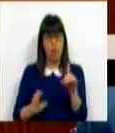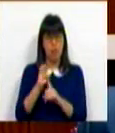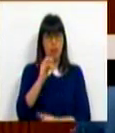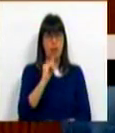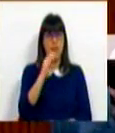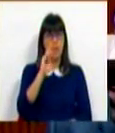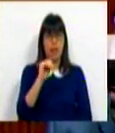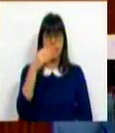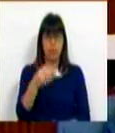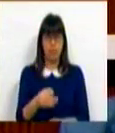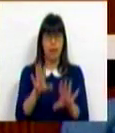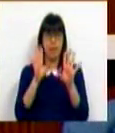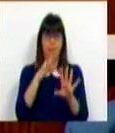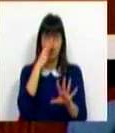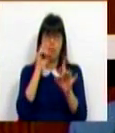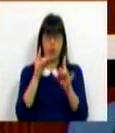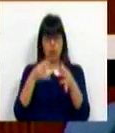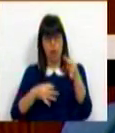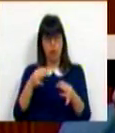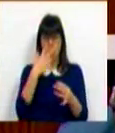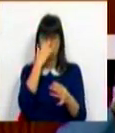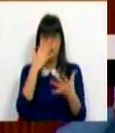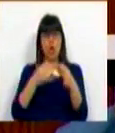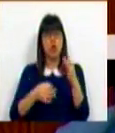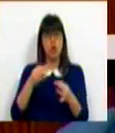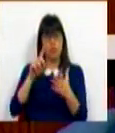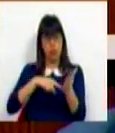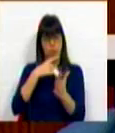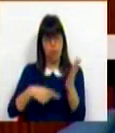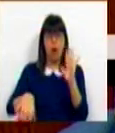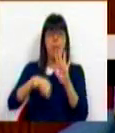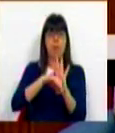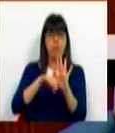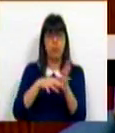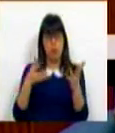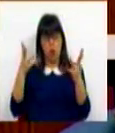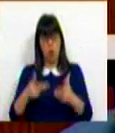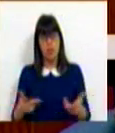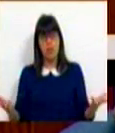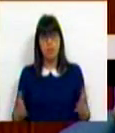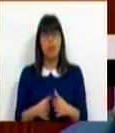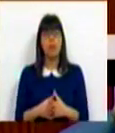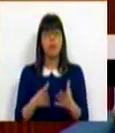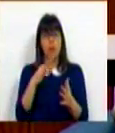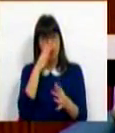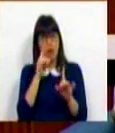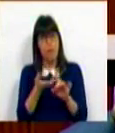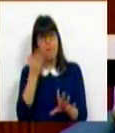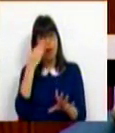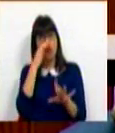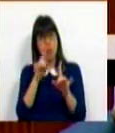o ISP. Bom, além da curiosidade jurídica de revogar uma portaria para o orçamento, mais